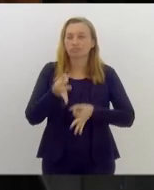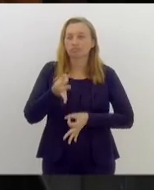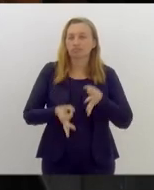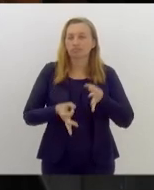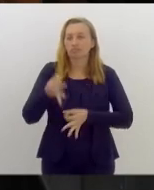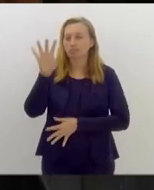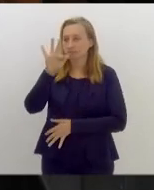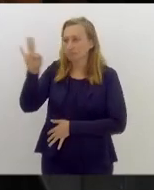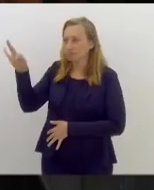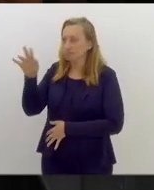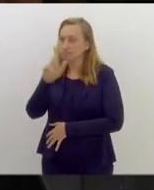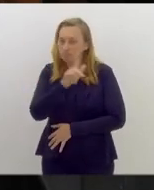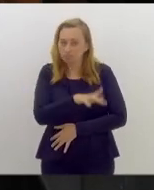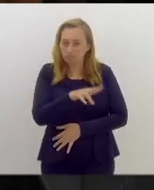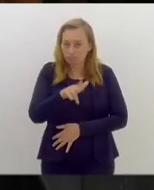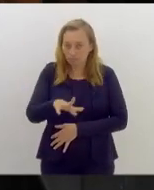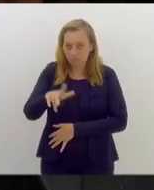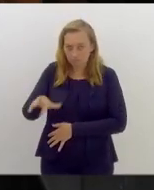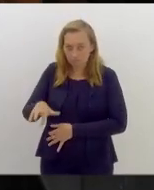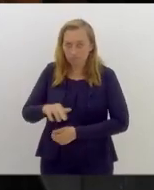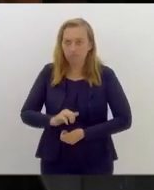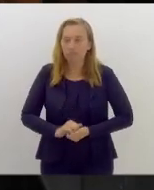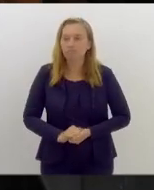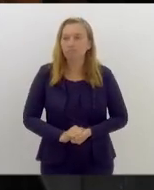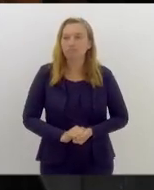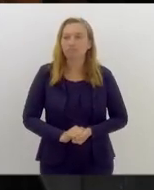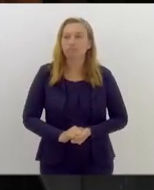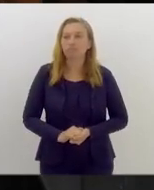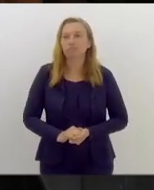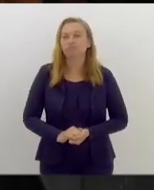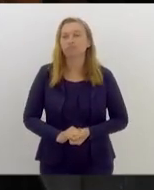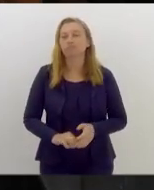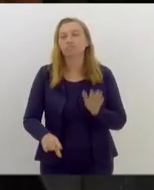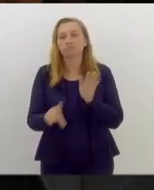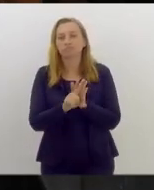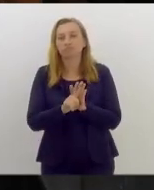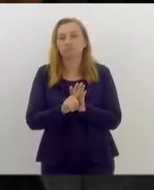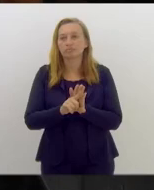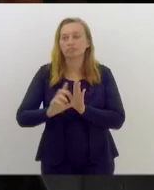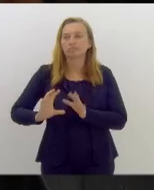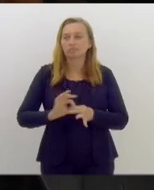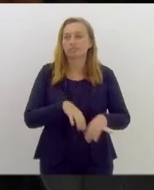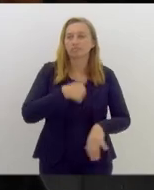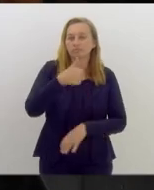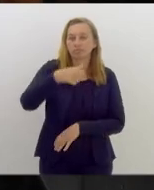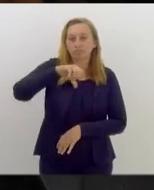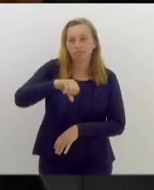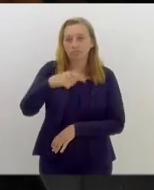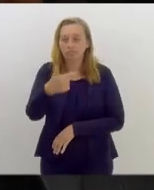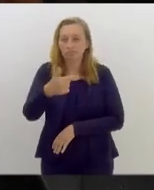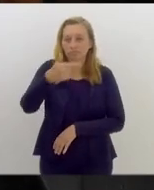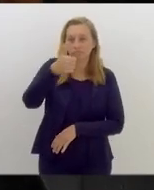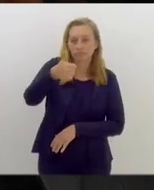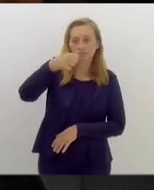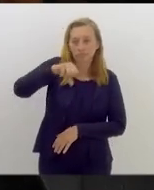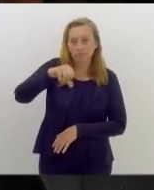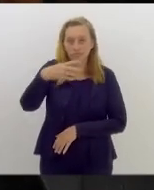contra diversos dispositivos dessas leis complementares 192 e